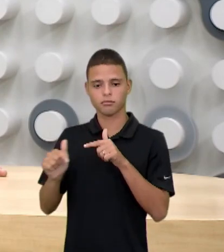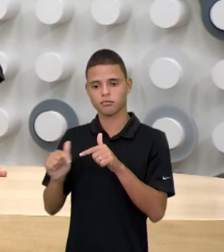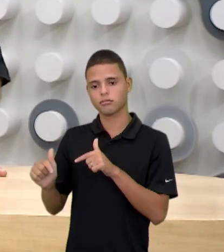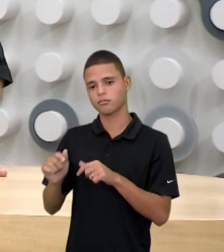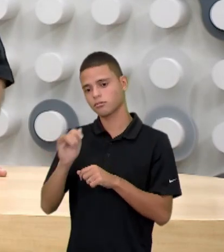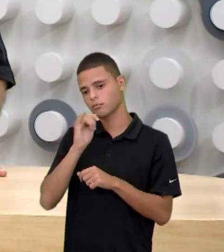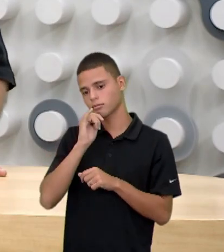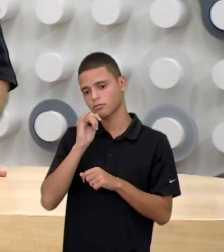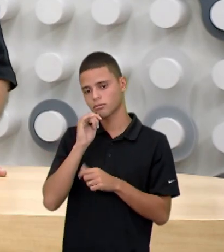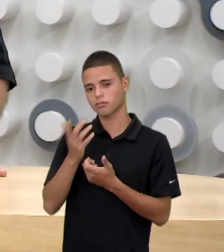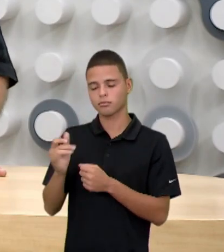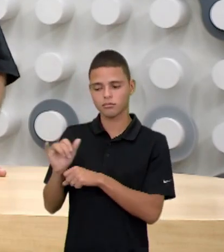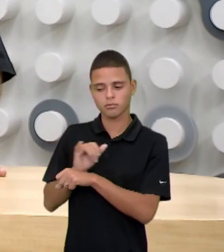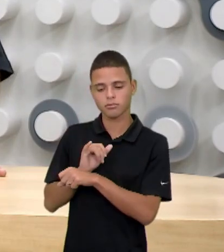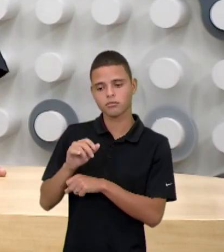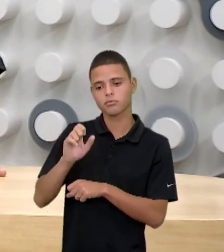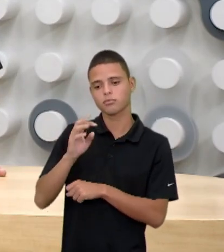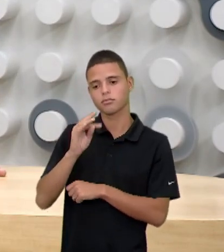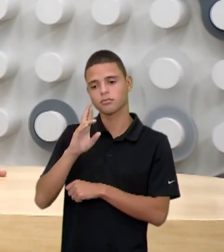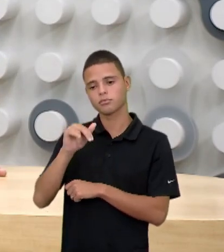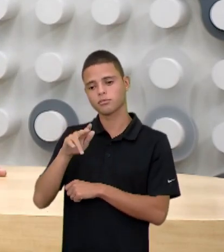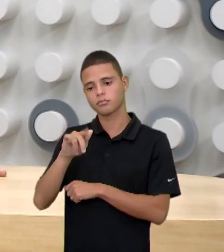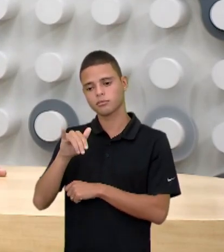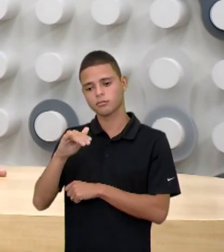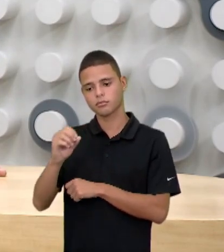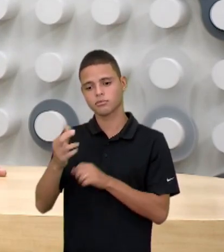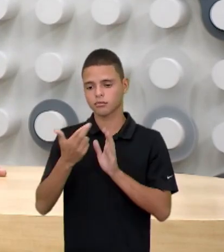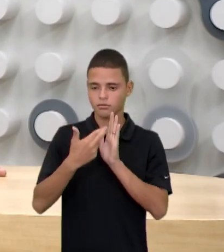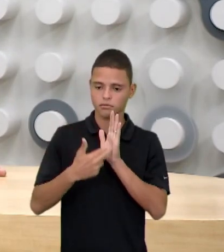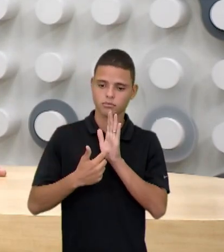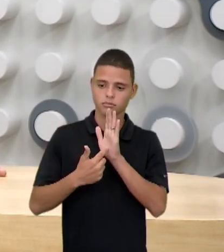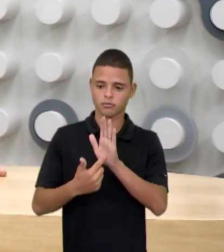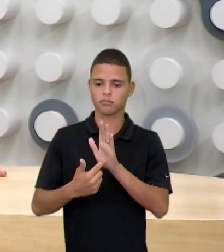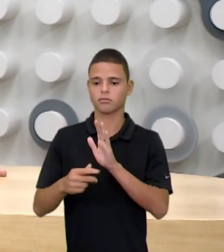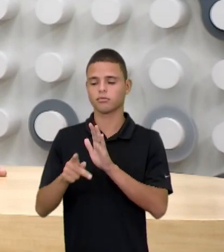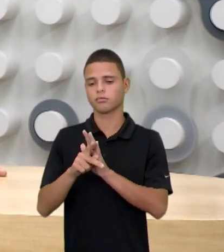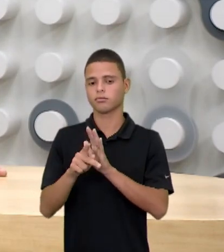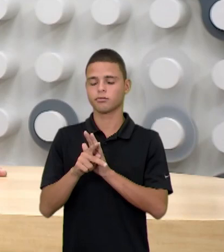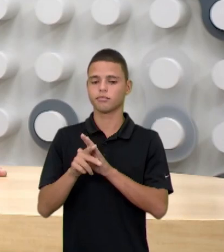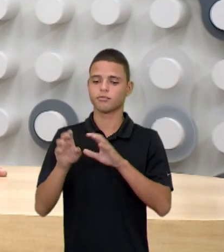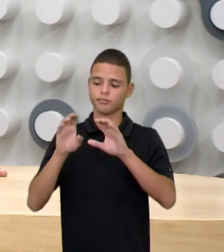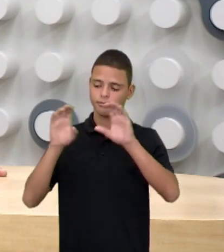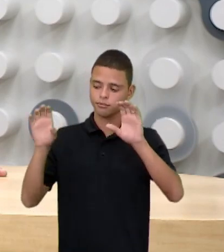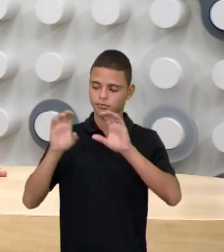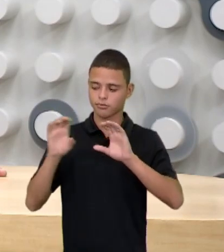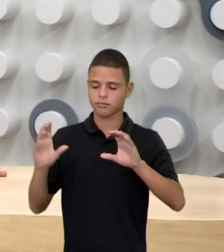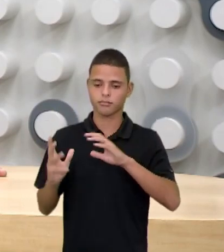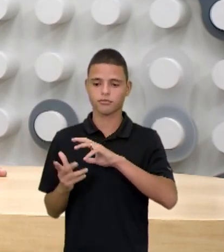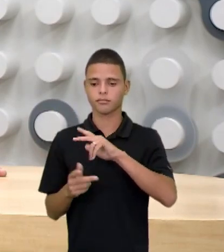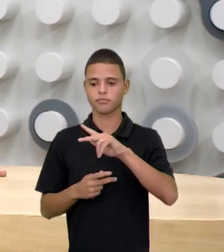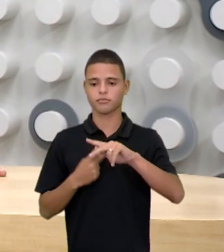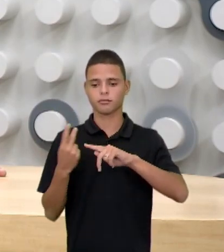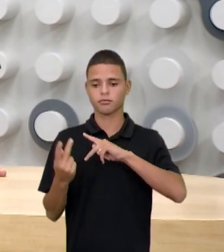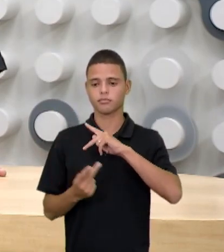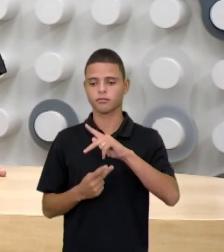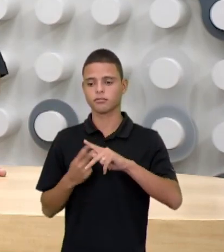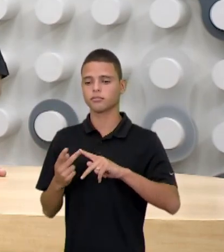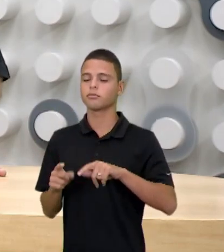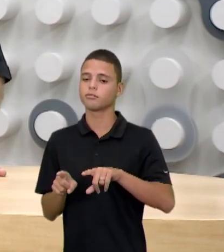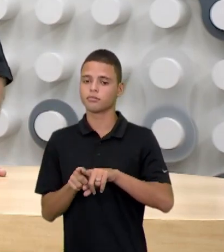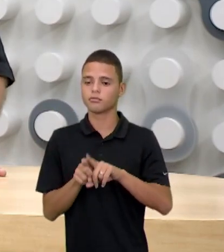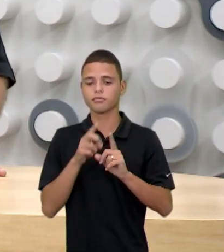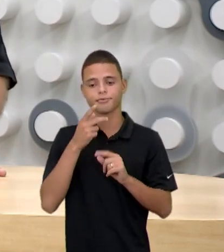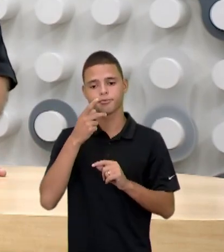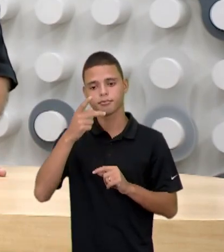da estratigrafia, né, mostrando lá os estratos, né, as camadas, né, da superfície terrestre abaixo dela, falando sobre